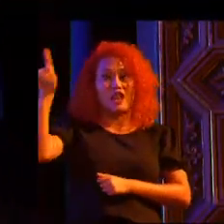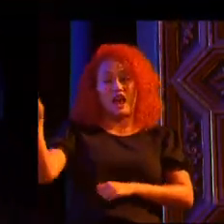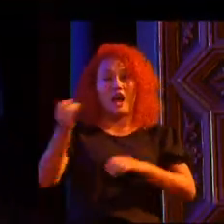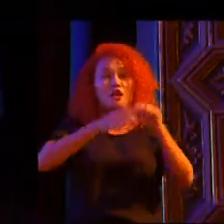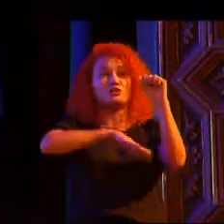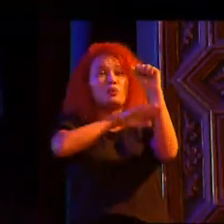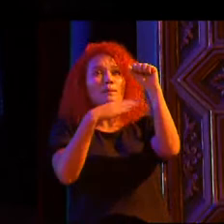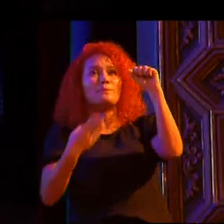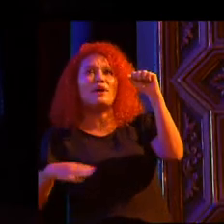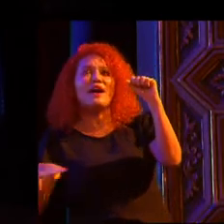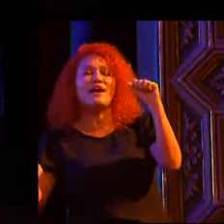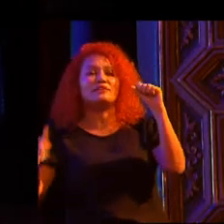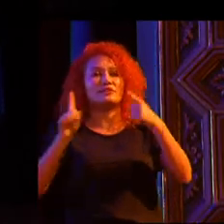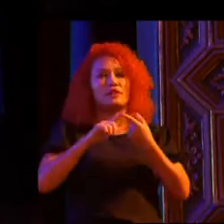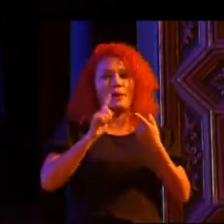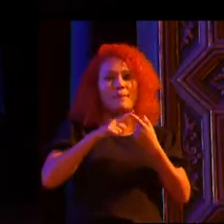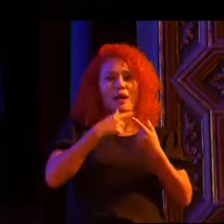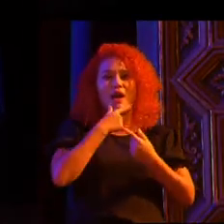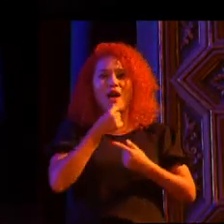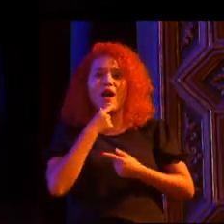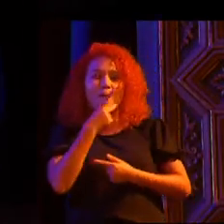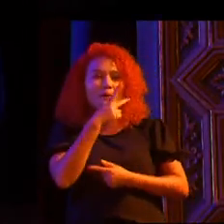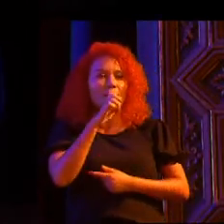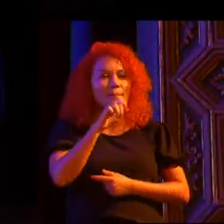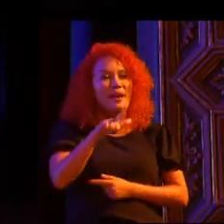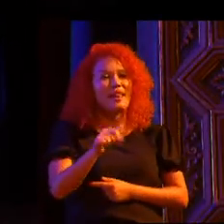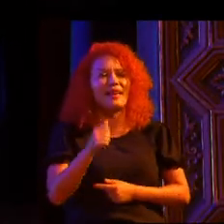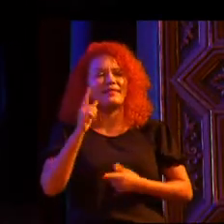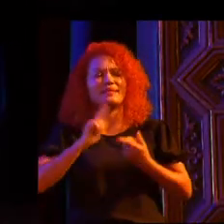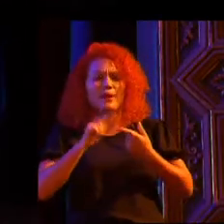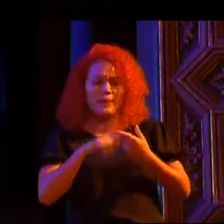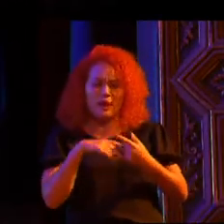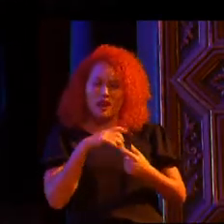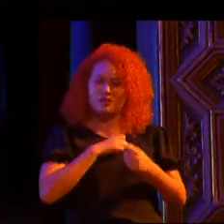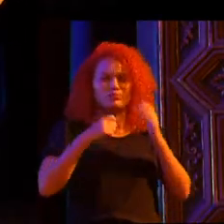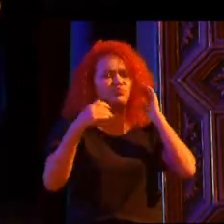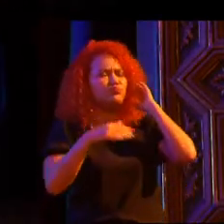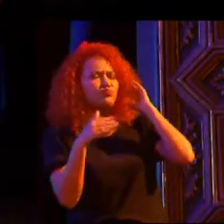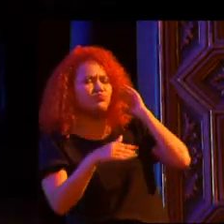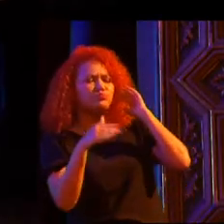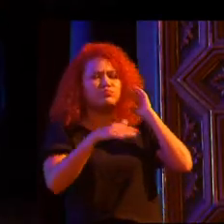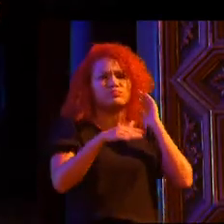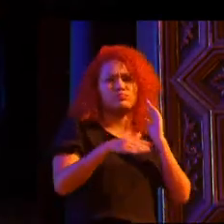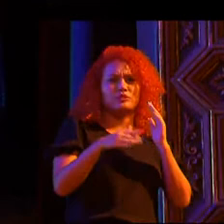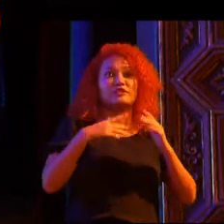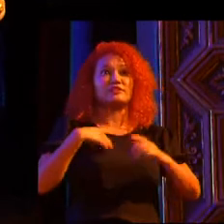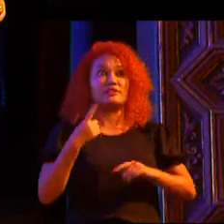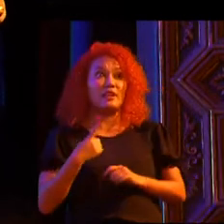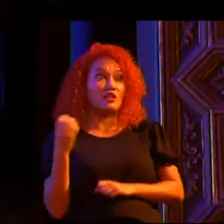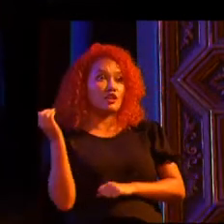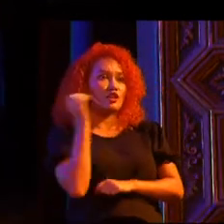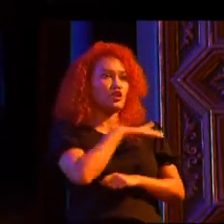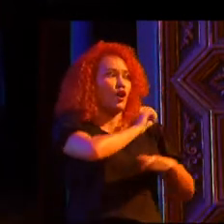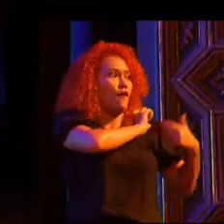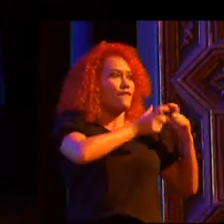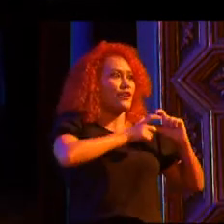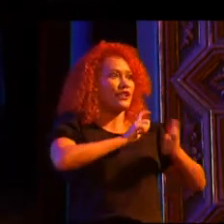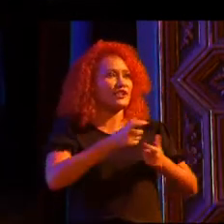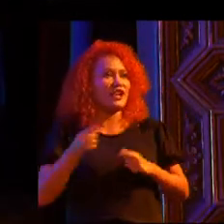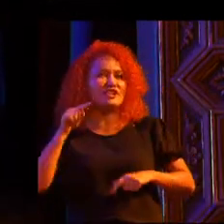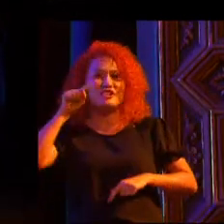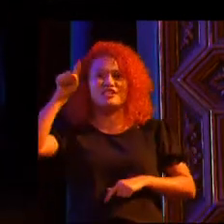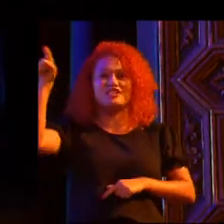e Pelé do Manifesto, rapper e compositor paraense. Grande destaque da nova geração, diretamente